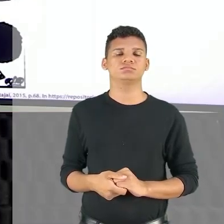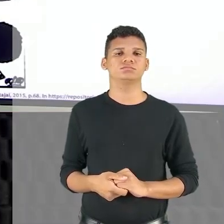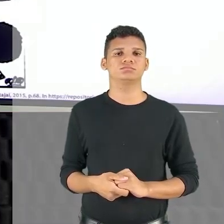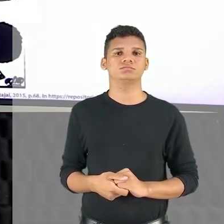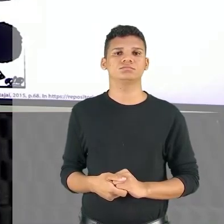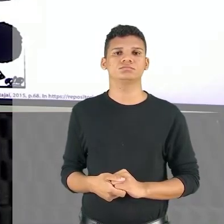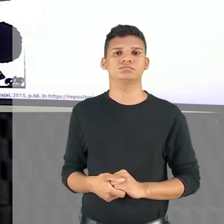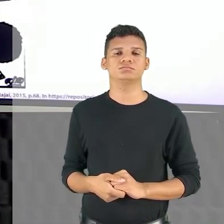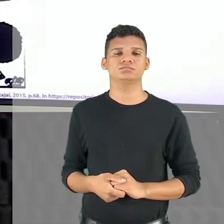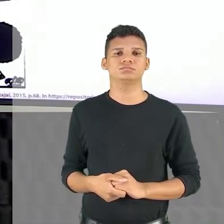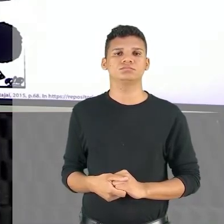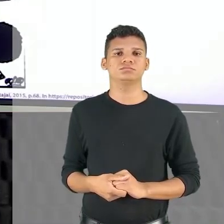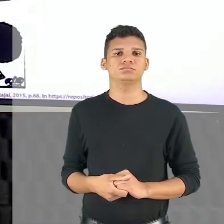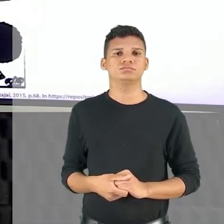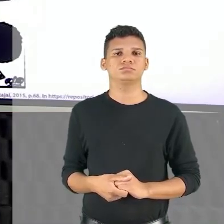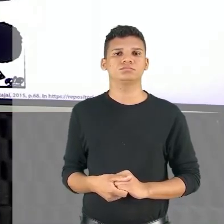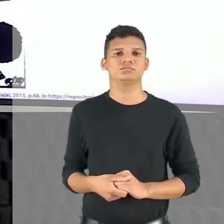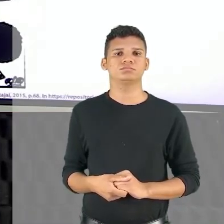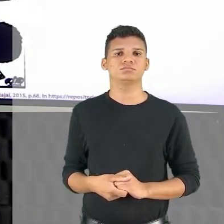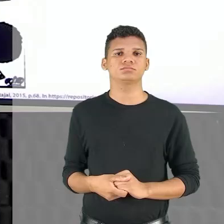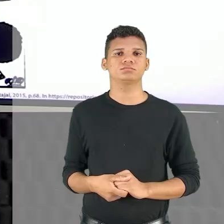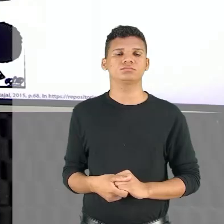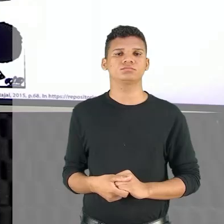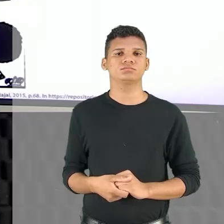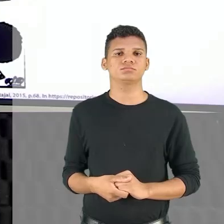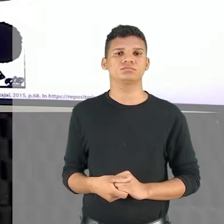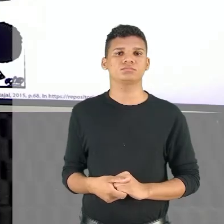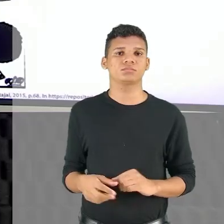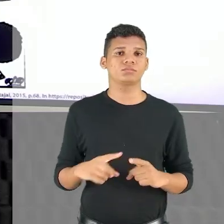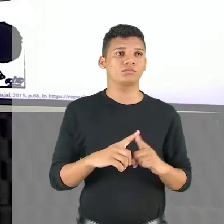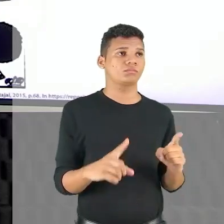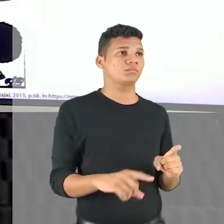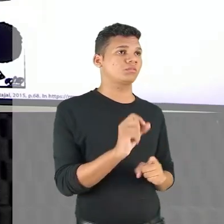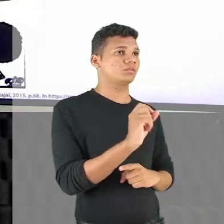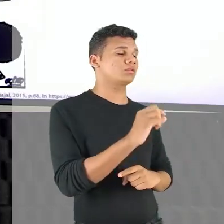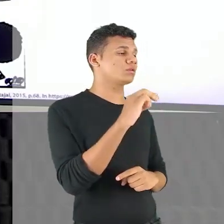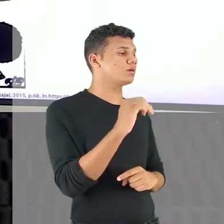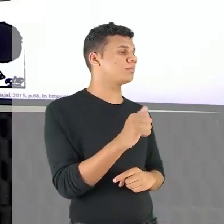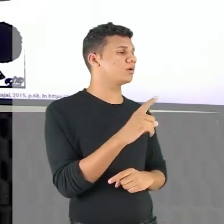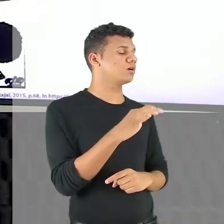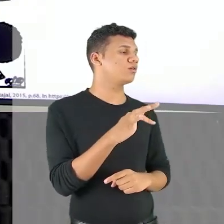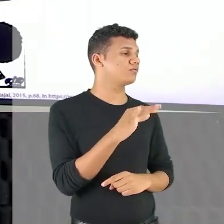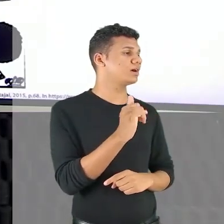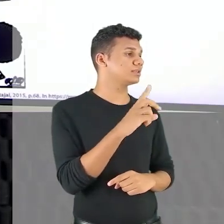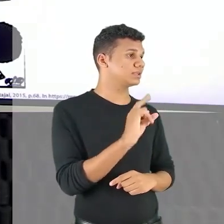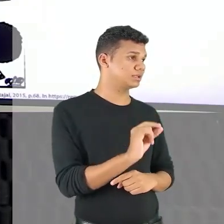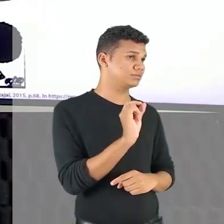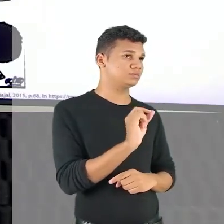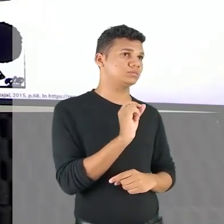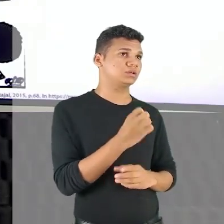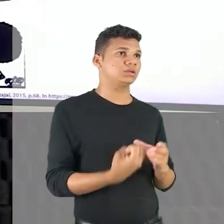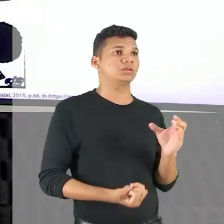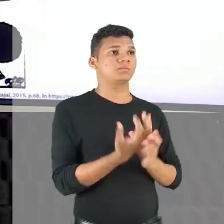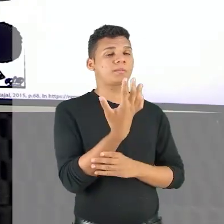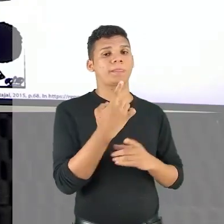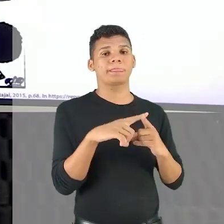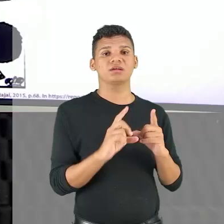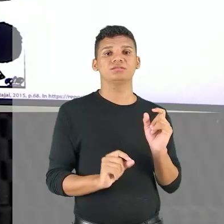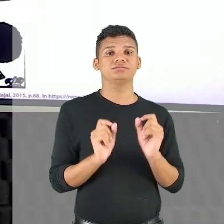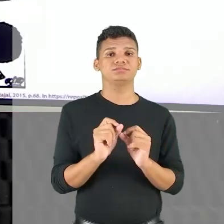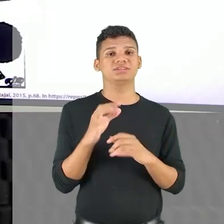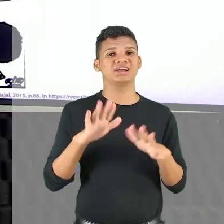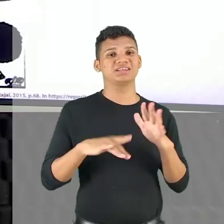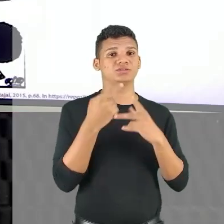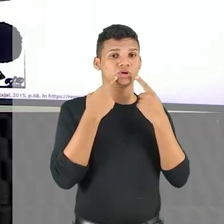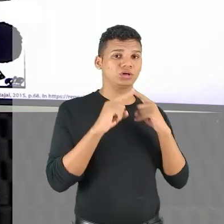espera que lo que sea mejor sea la gente. Mafalda, aí criada pelo Quino, né? Sempre tem